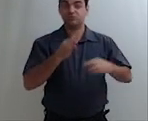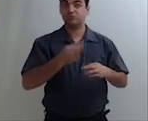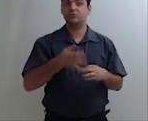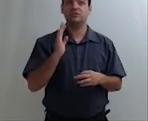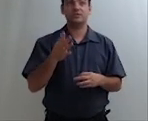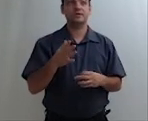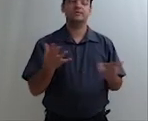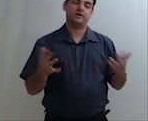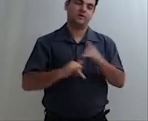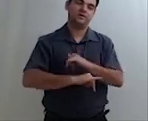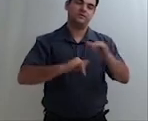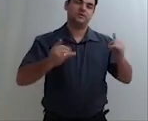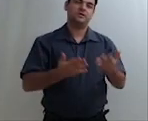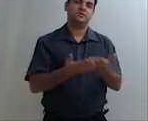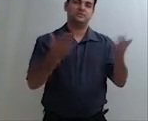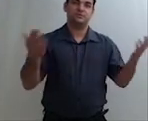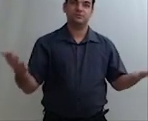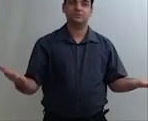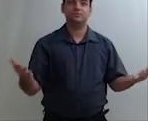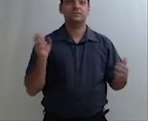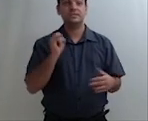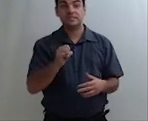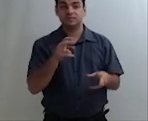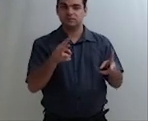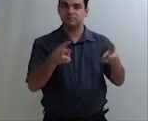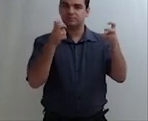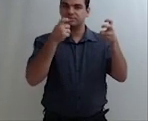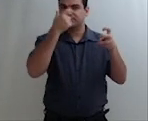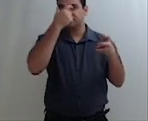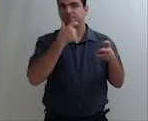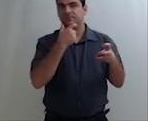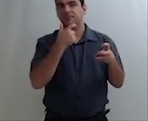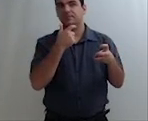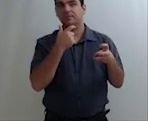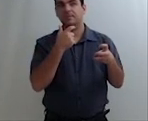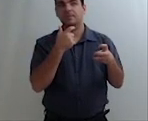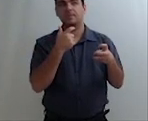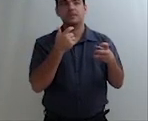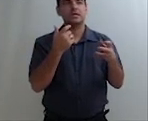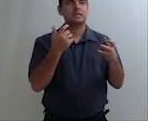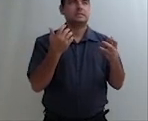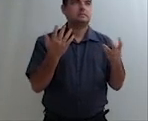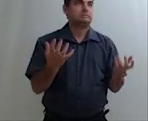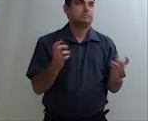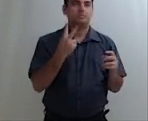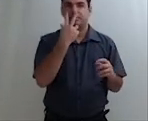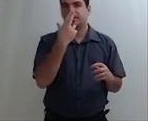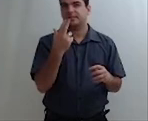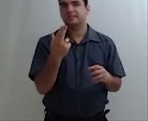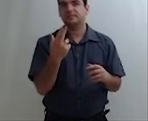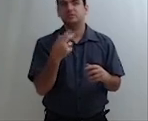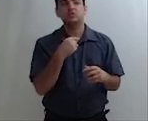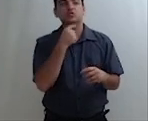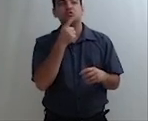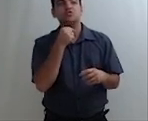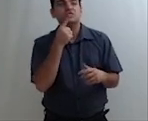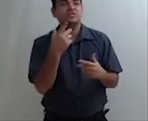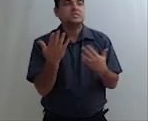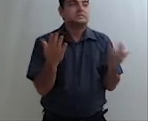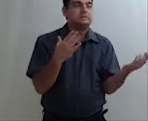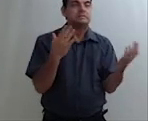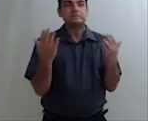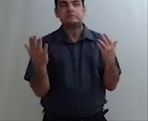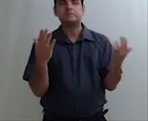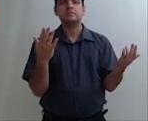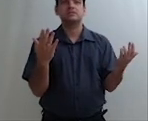alerta de que um reconhecimento ainda quando feito né Eh conforme o figurino eh